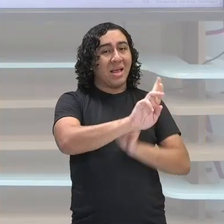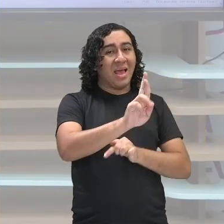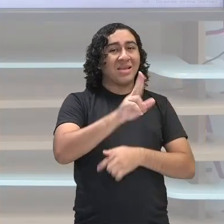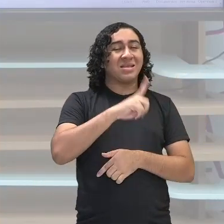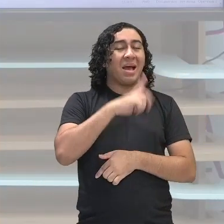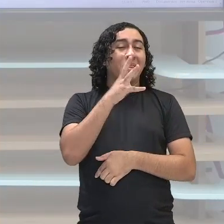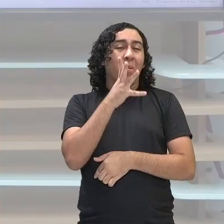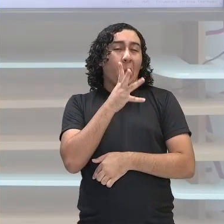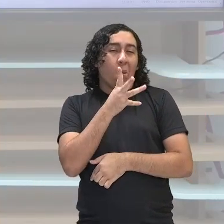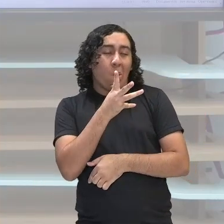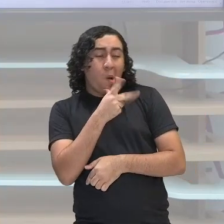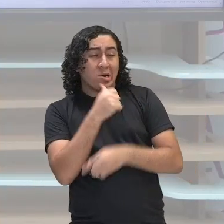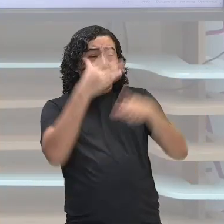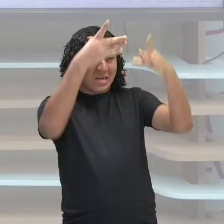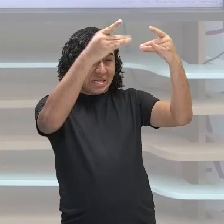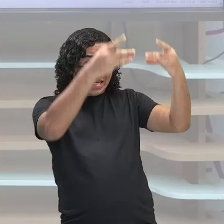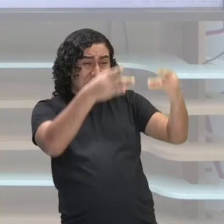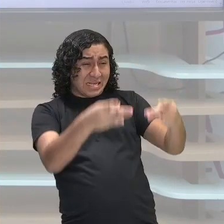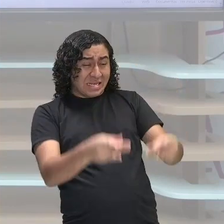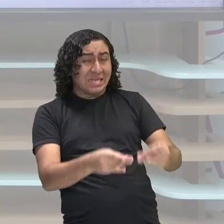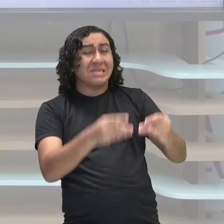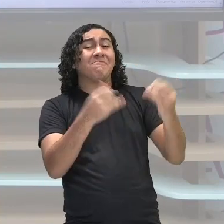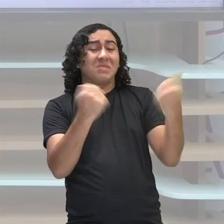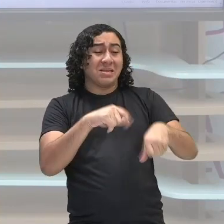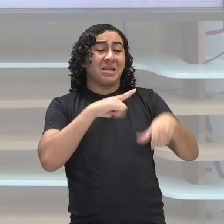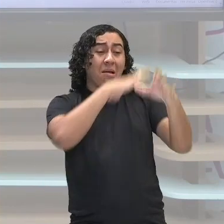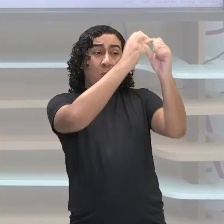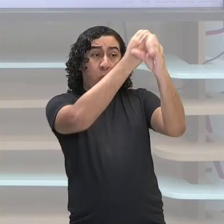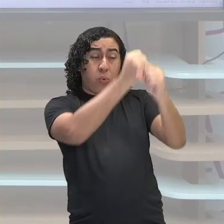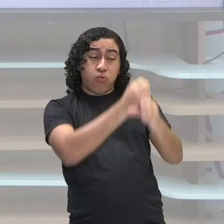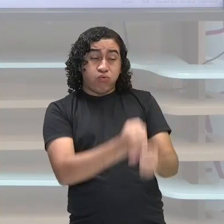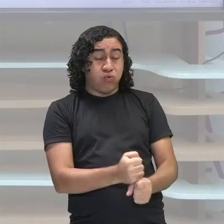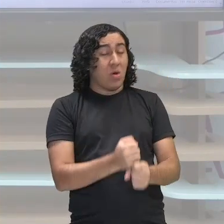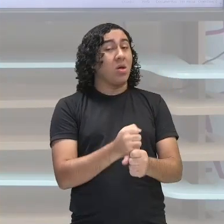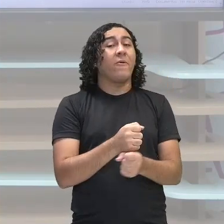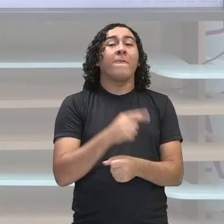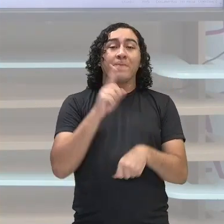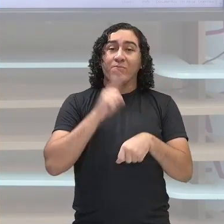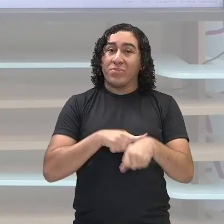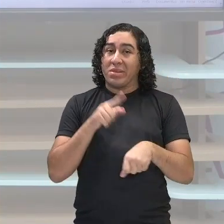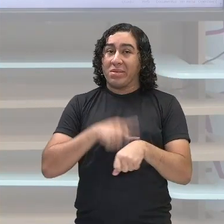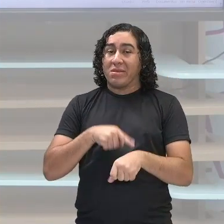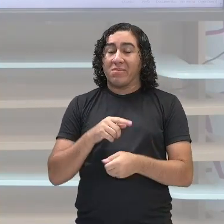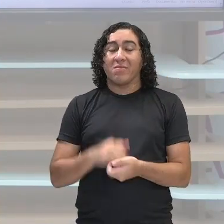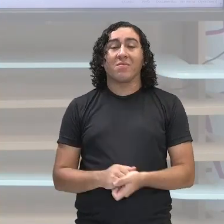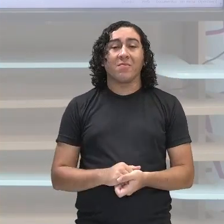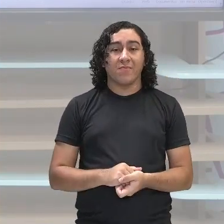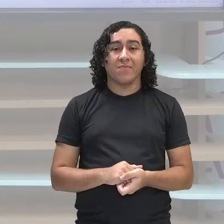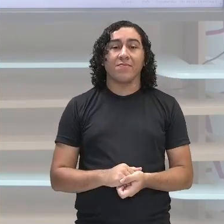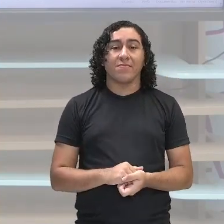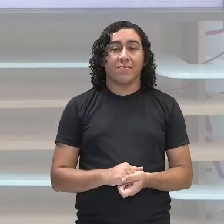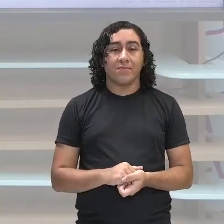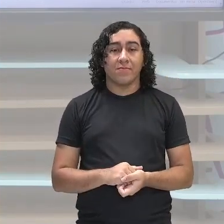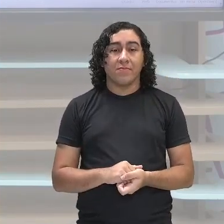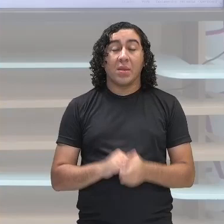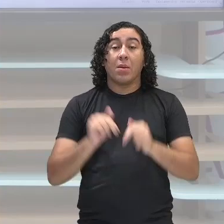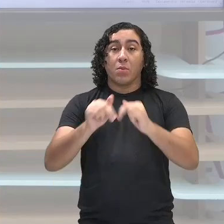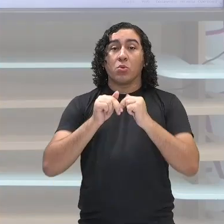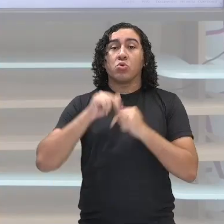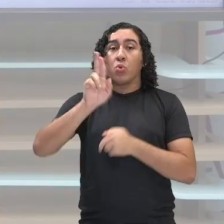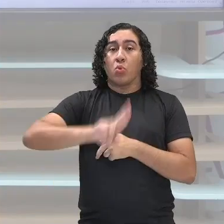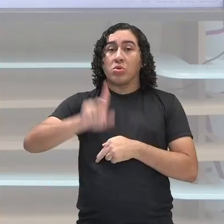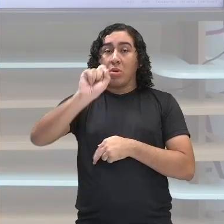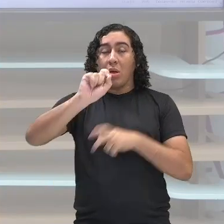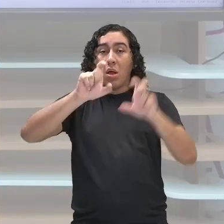bastante trabalho e você perderia muito tempo para fazer esse cálculo, né? Então, por isso que a gente usa a fórmula do